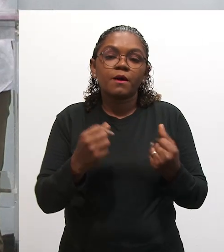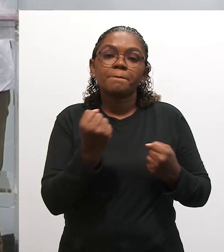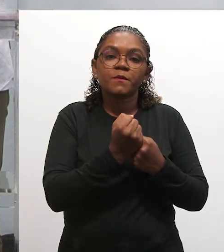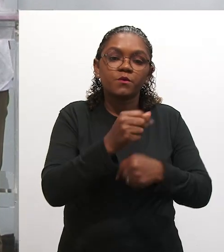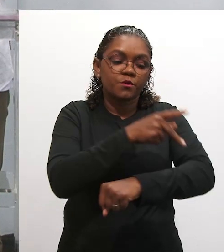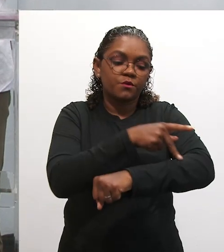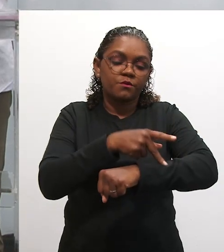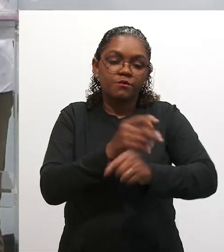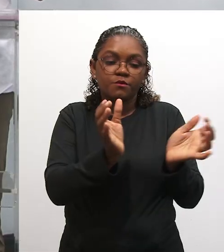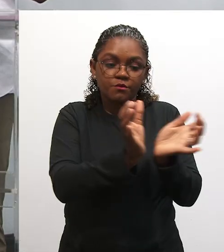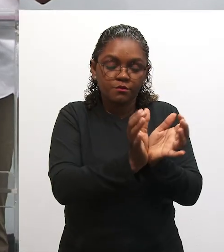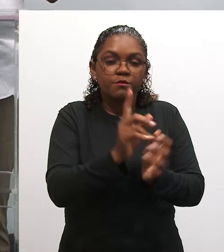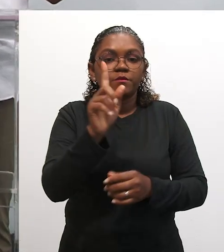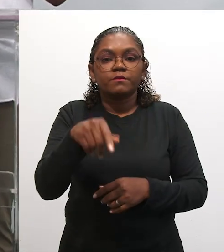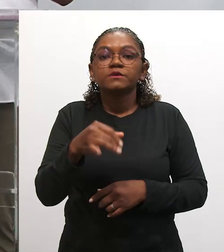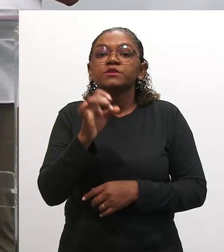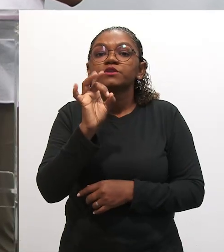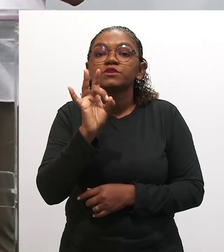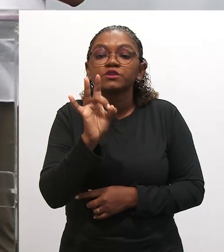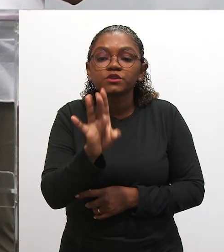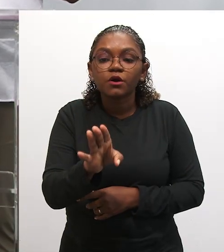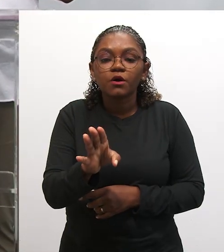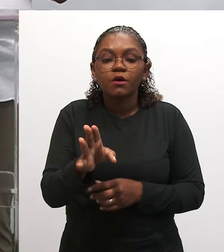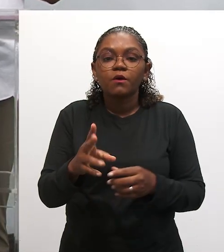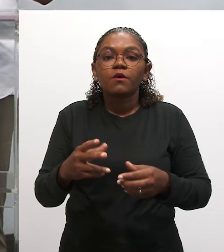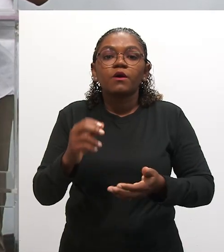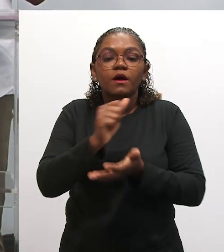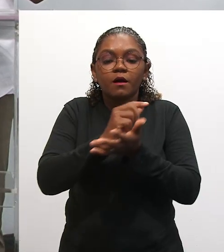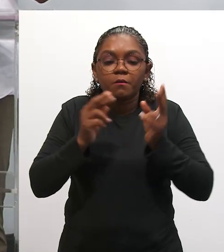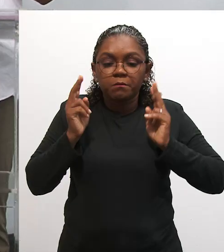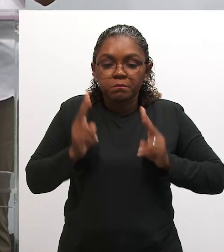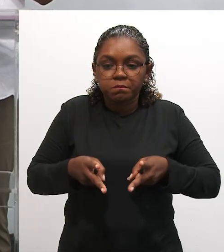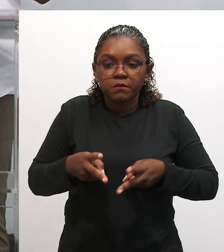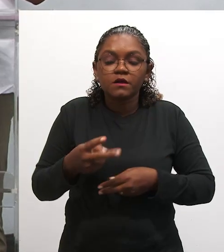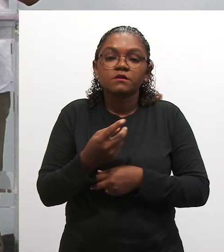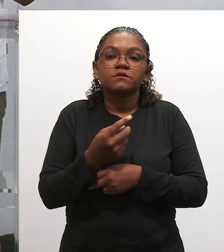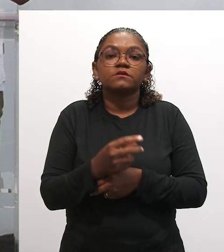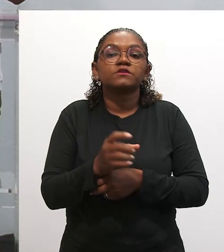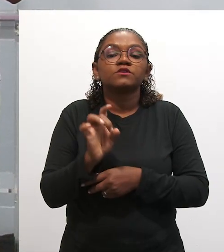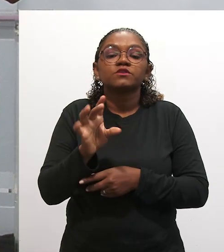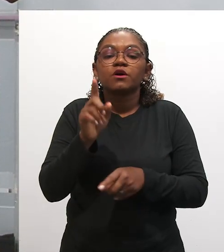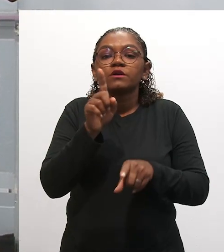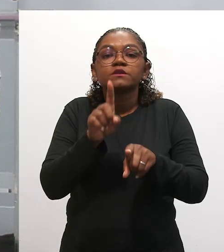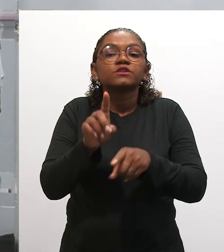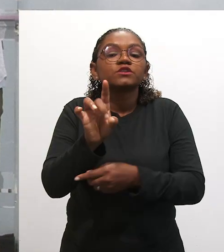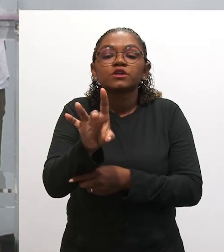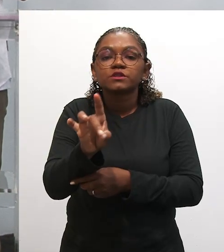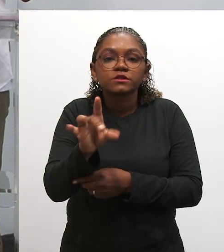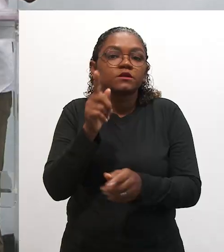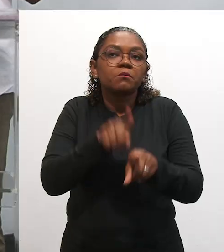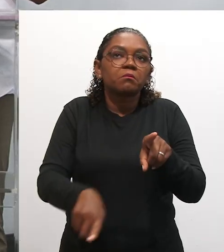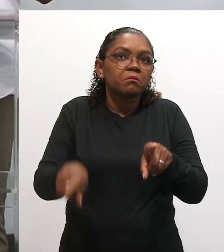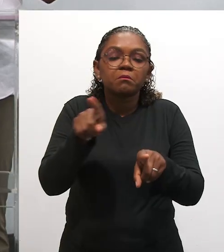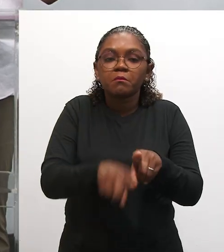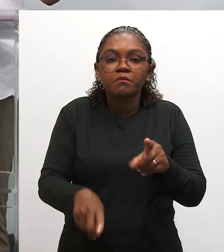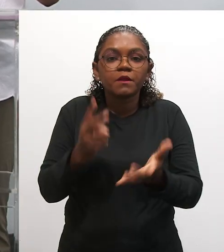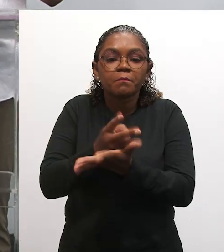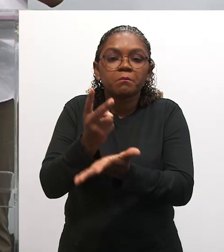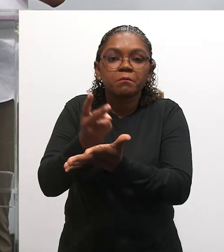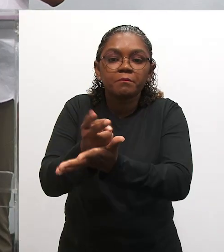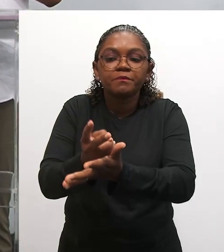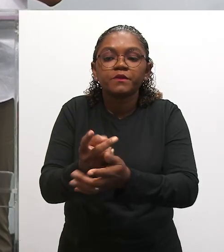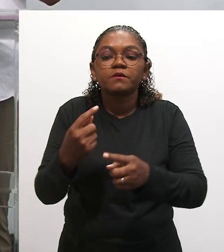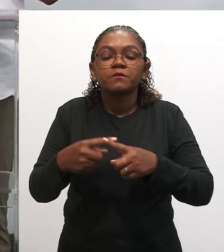apoio pedagógico. Não podemos sobrepor essas tarefas e fazer com que elas sejam repetitivas, a fim